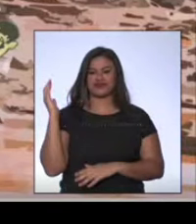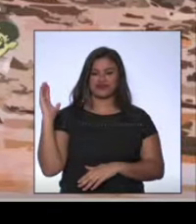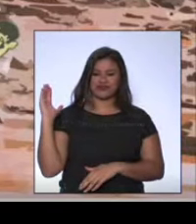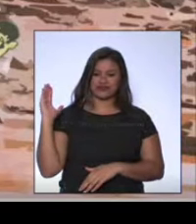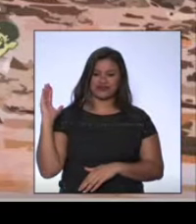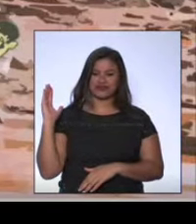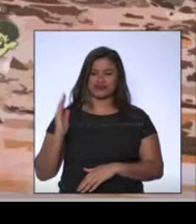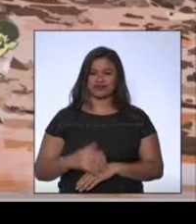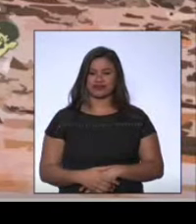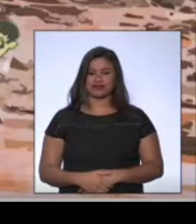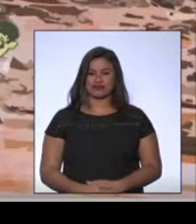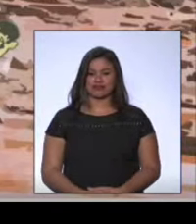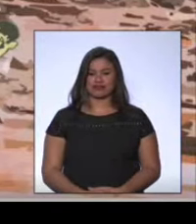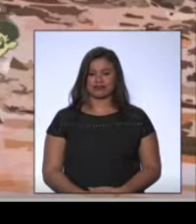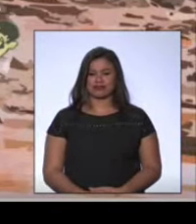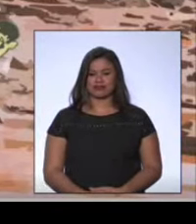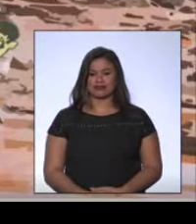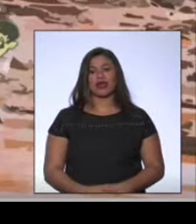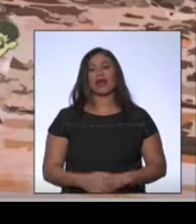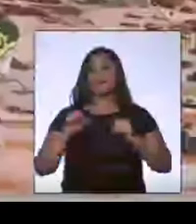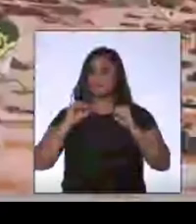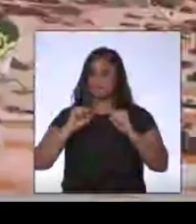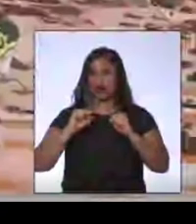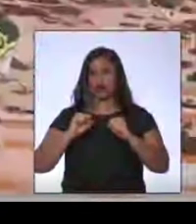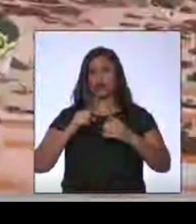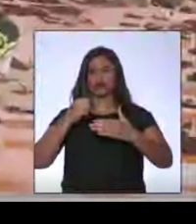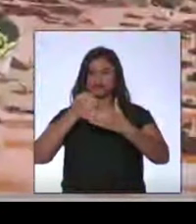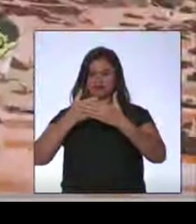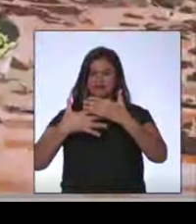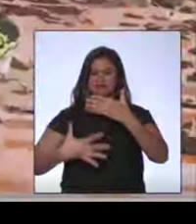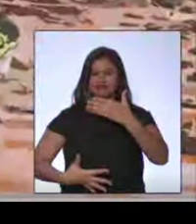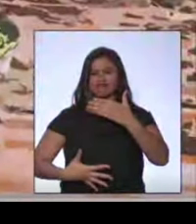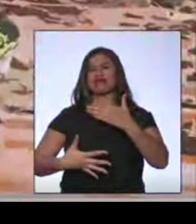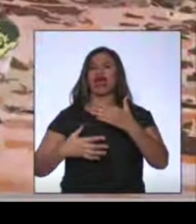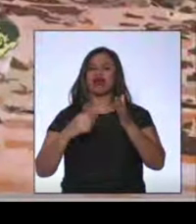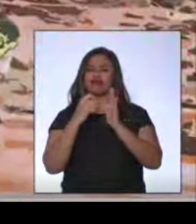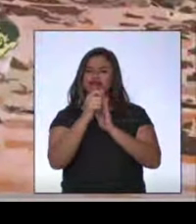Temos aí, participem conosco no chat, temos aí uma imagem,